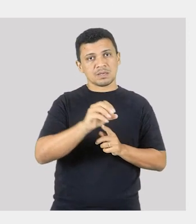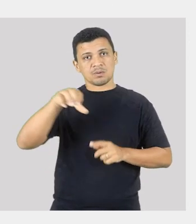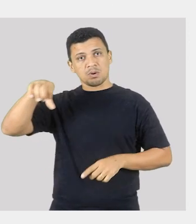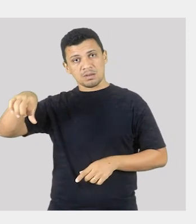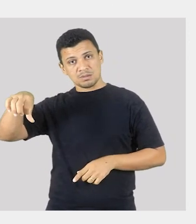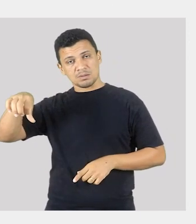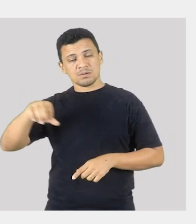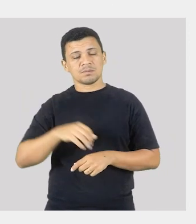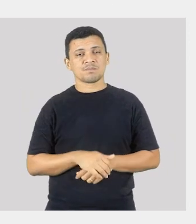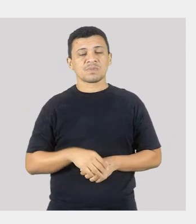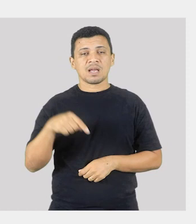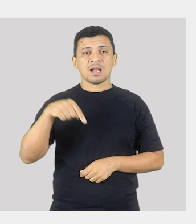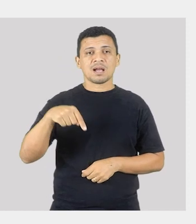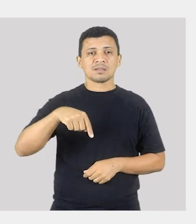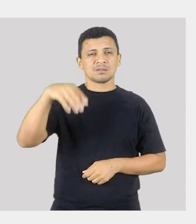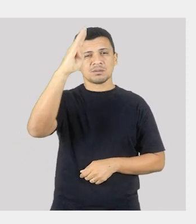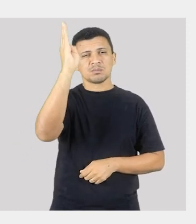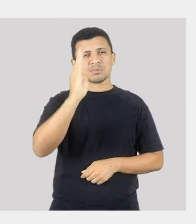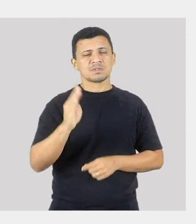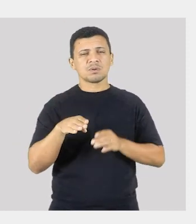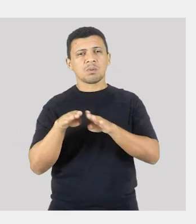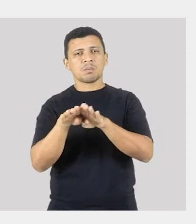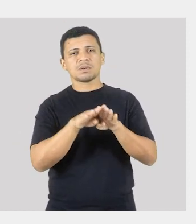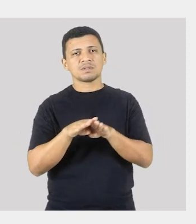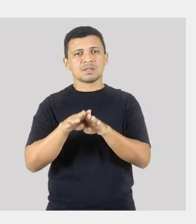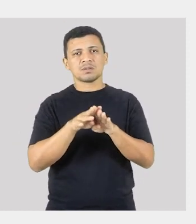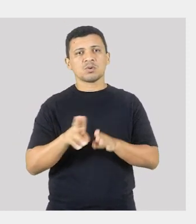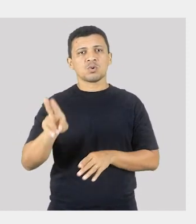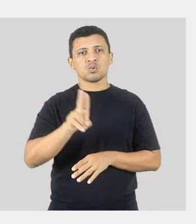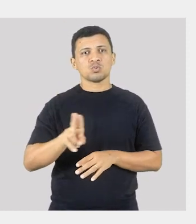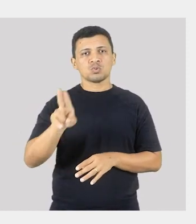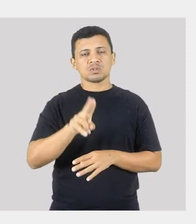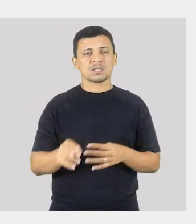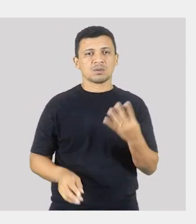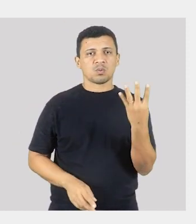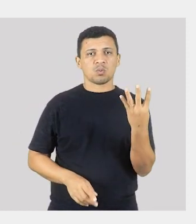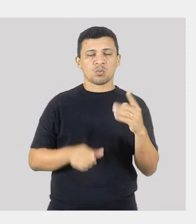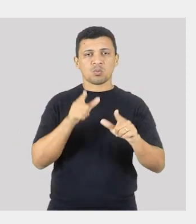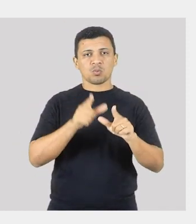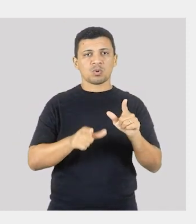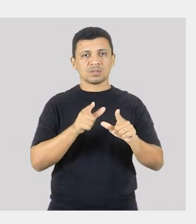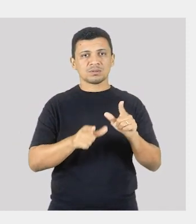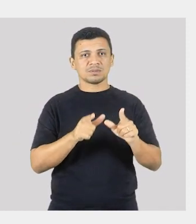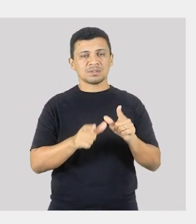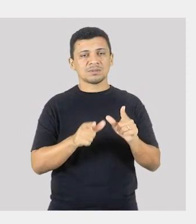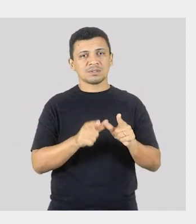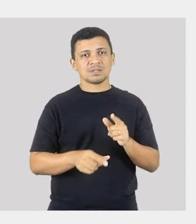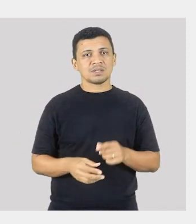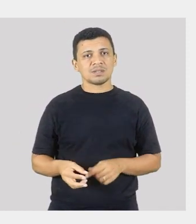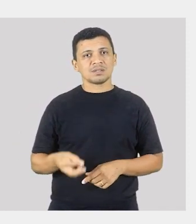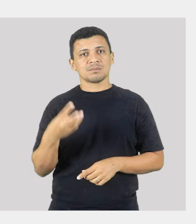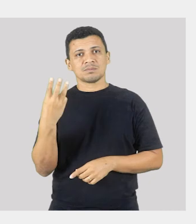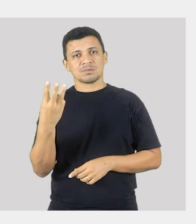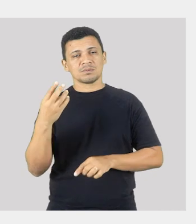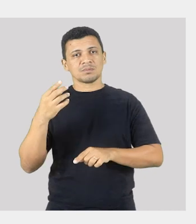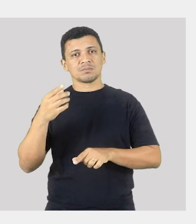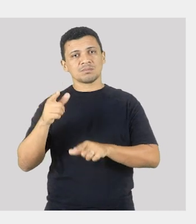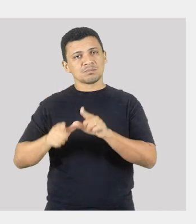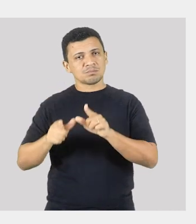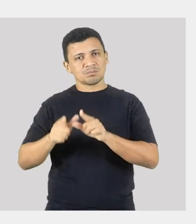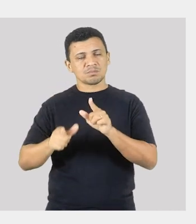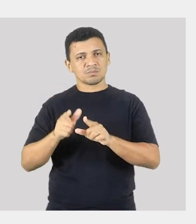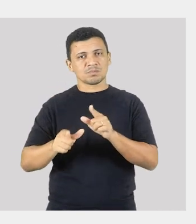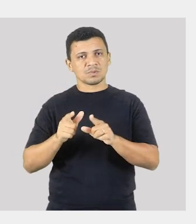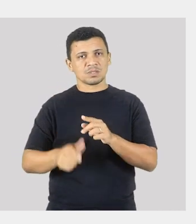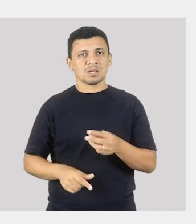no Brasil para automóveis, são usados 4 letras e 3 algarismos, com 3 letras nas primeiras posições